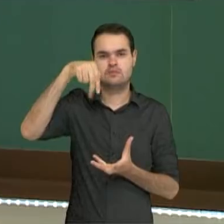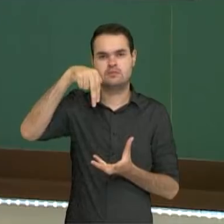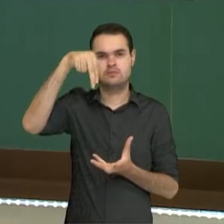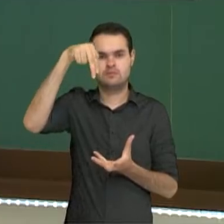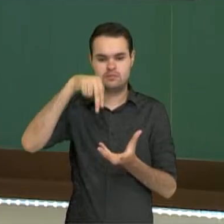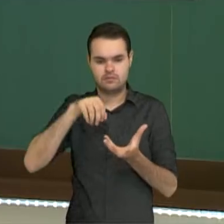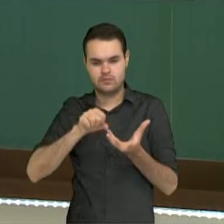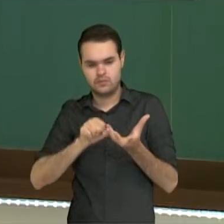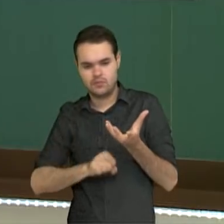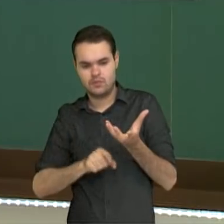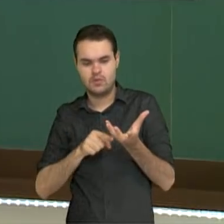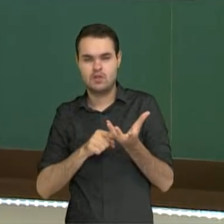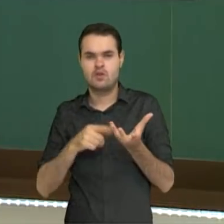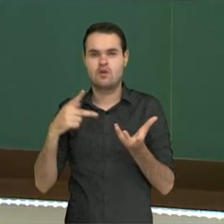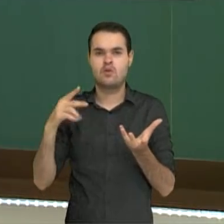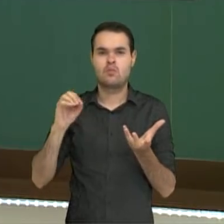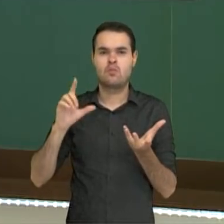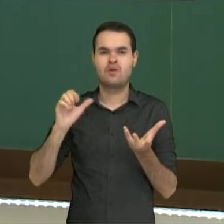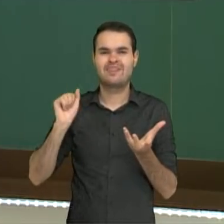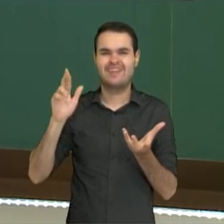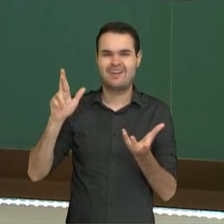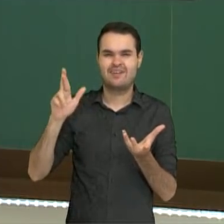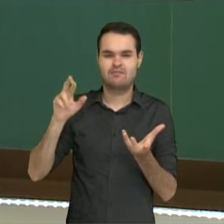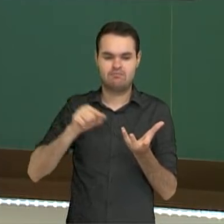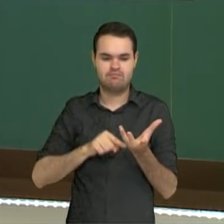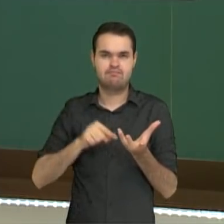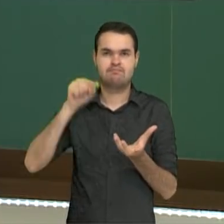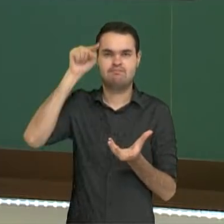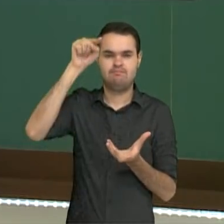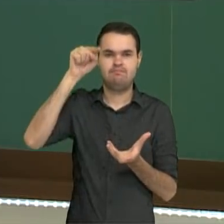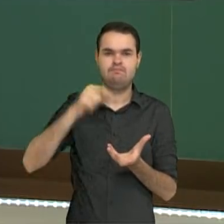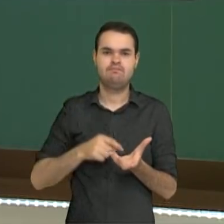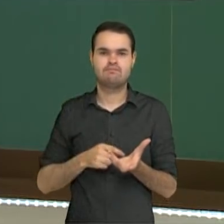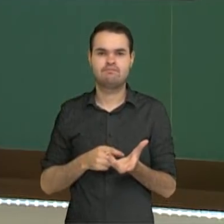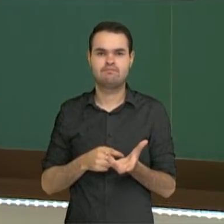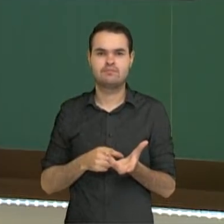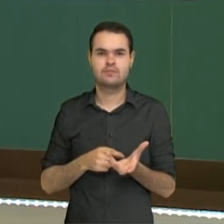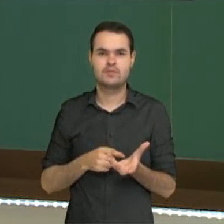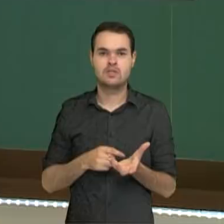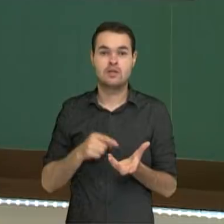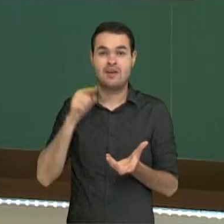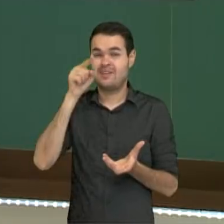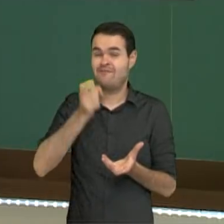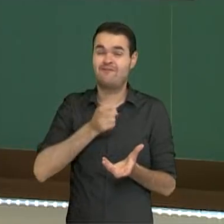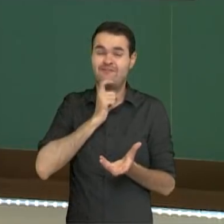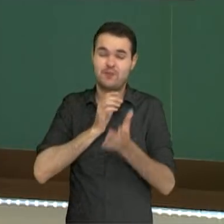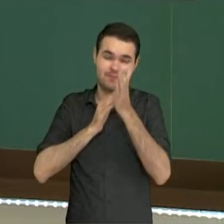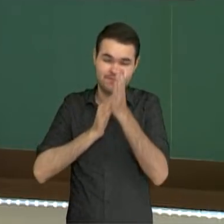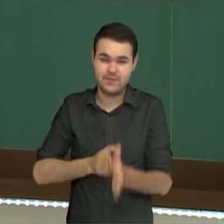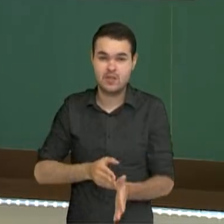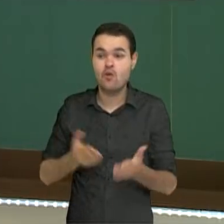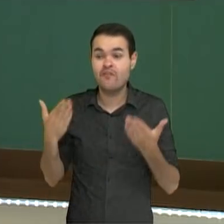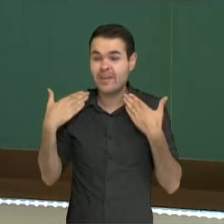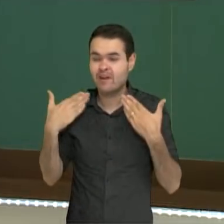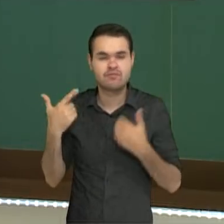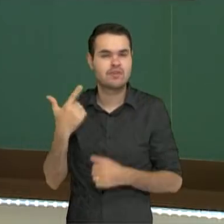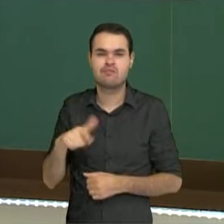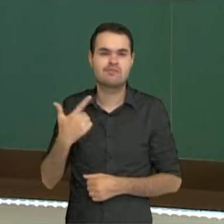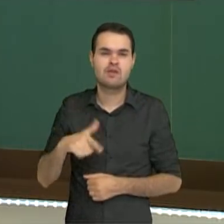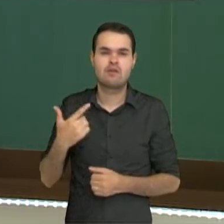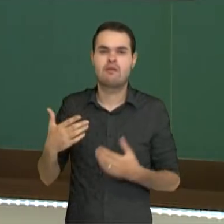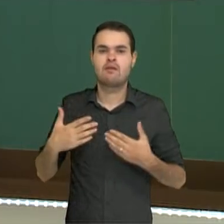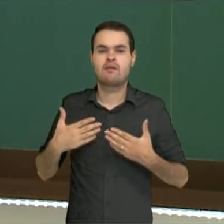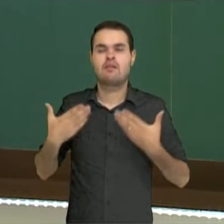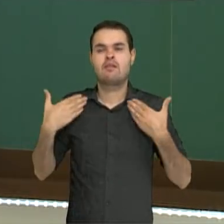até no verão. No inverno é muito frio e no verão é frio. Então, nem mesmo o verão vai ter temperaturas